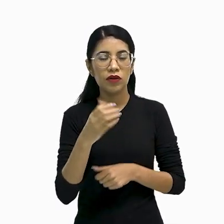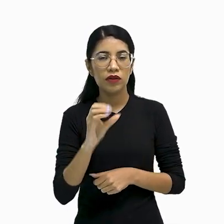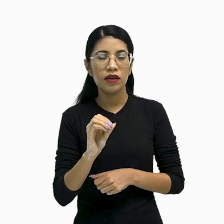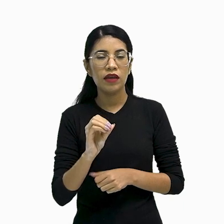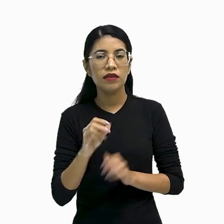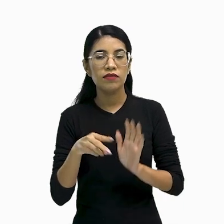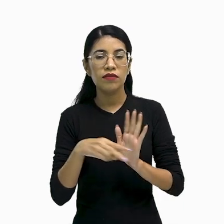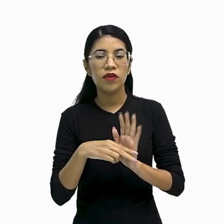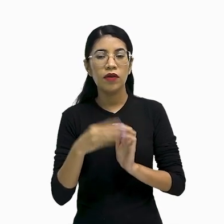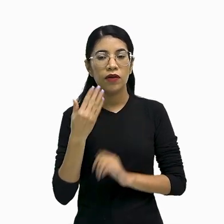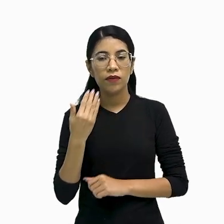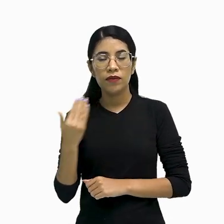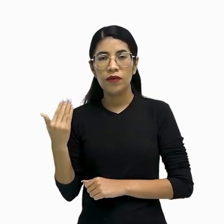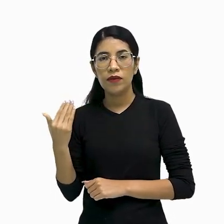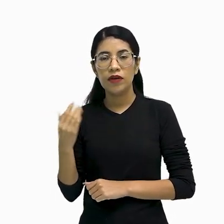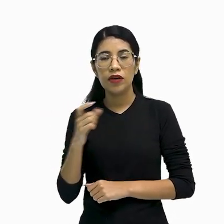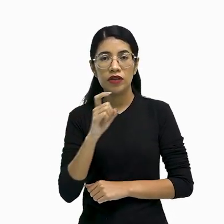é esse daqui.